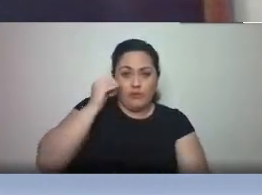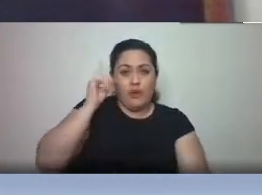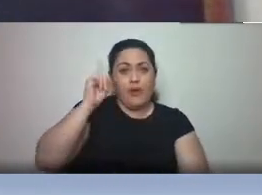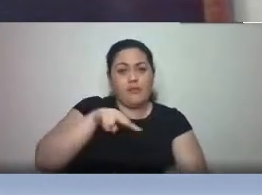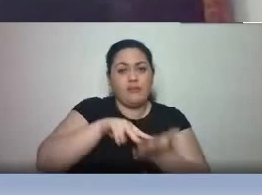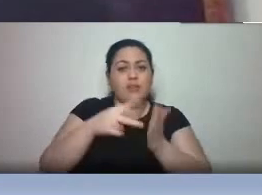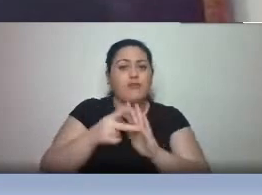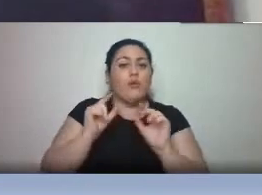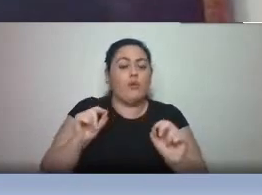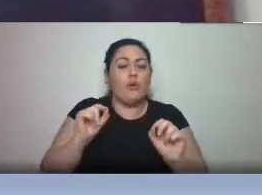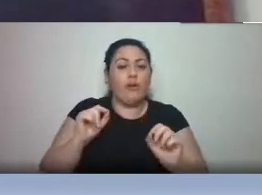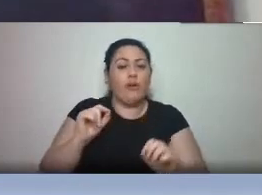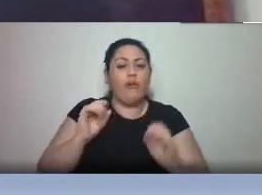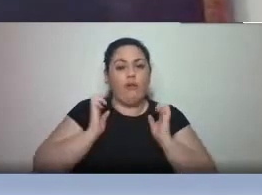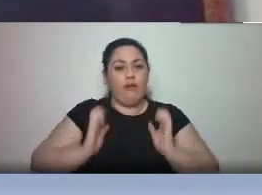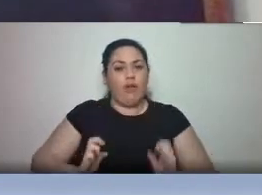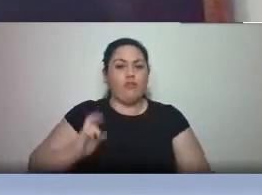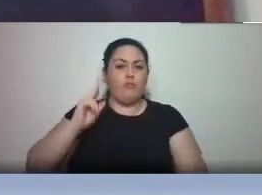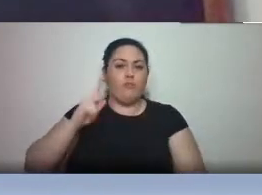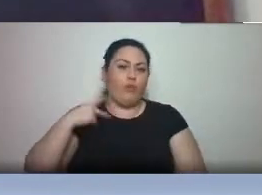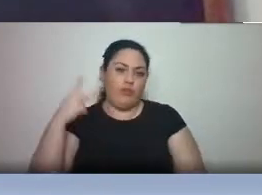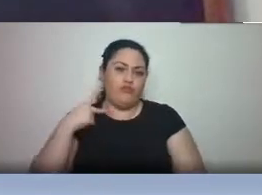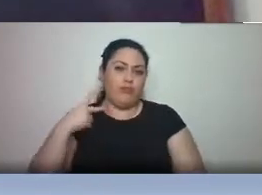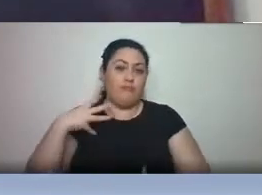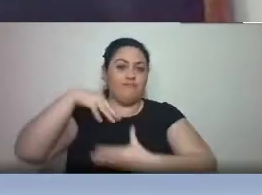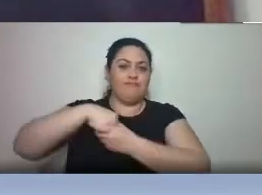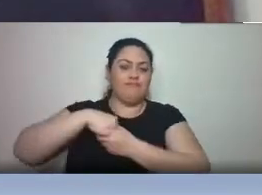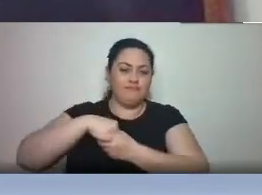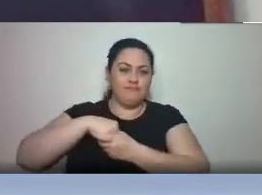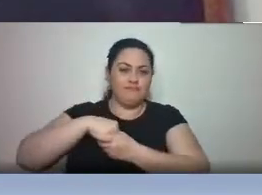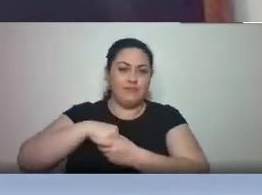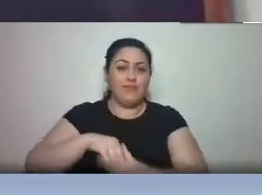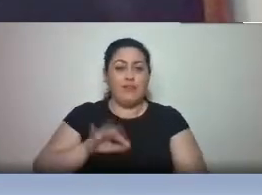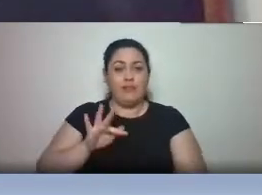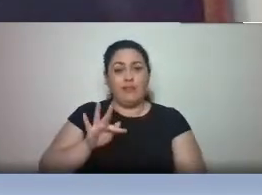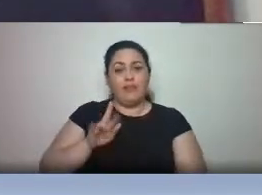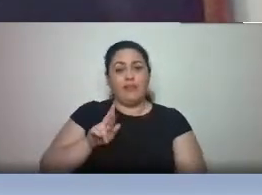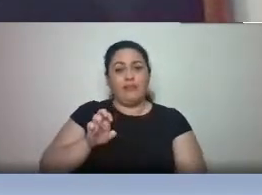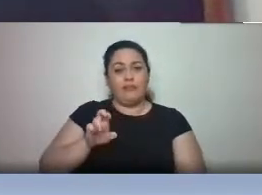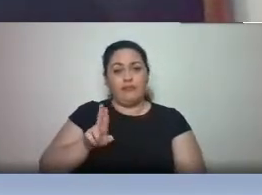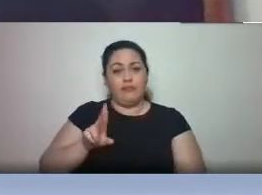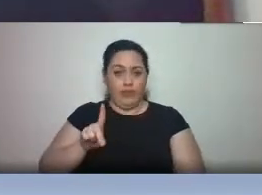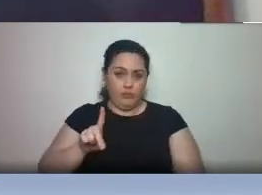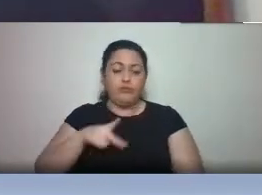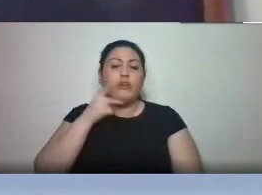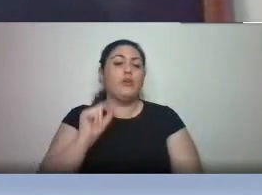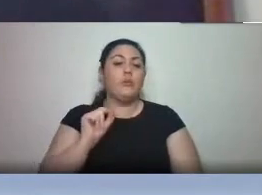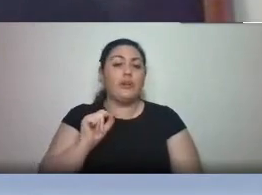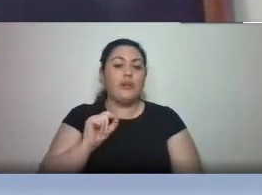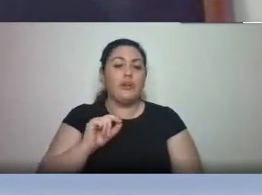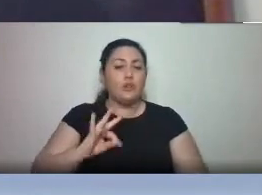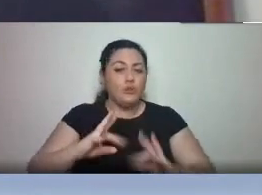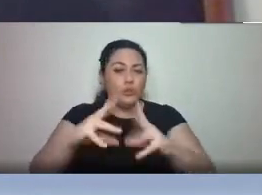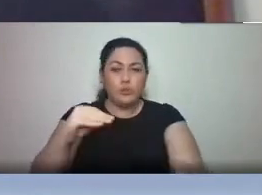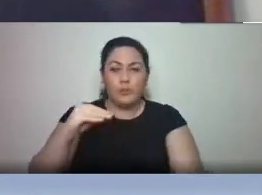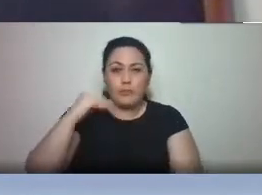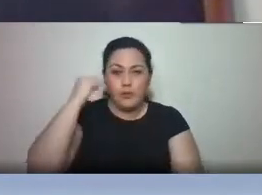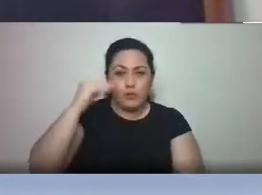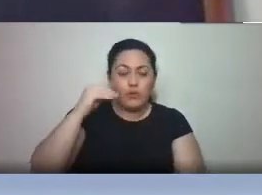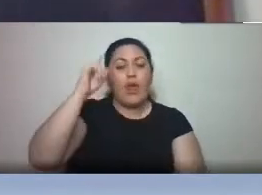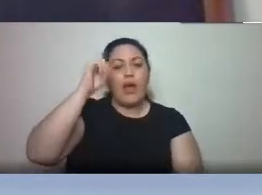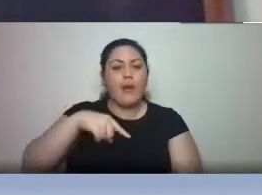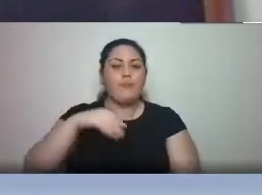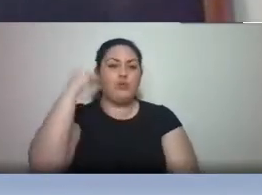ético-política. Já dizia Freud que toda psicologia é psicologia social. São princípios norteadores de